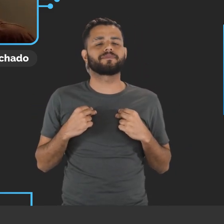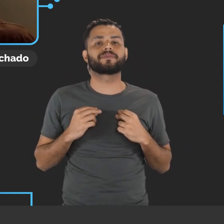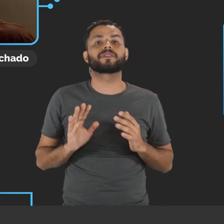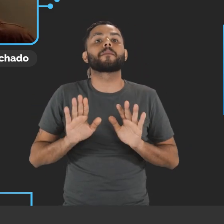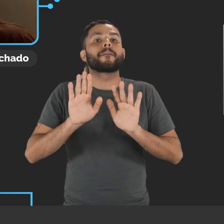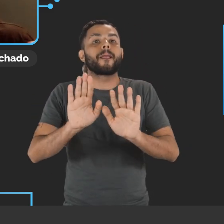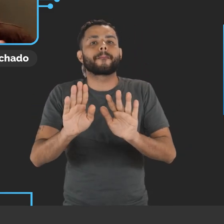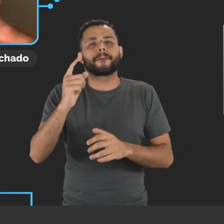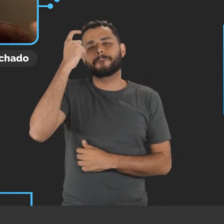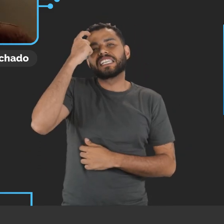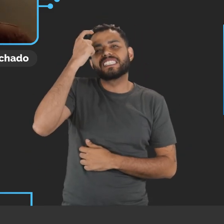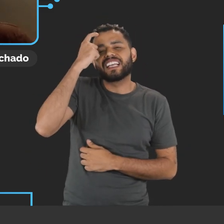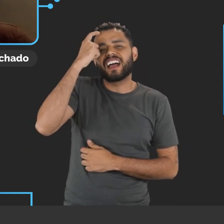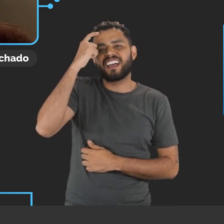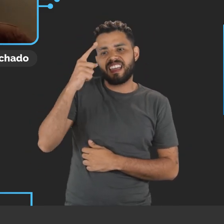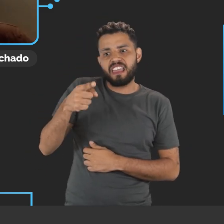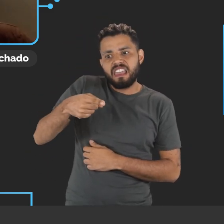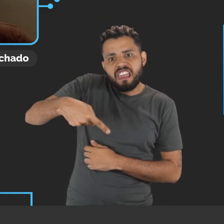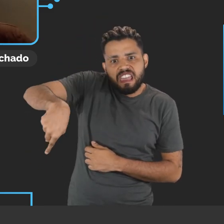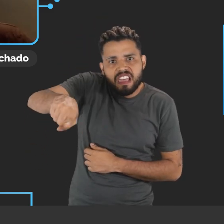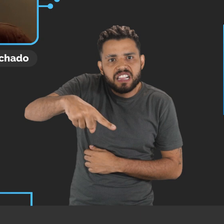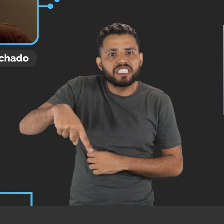jamais achar que elas precisam